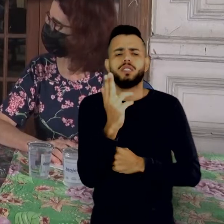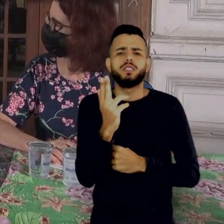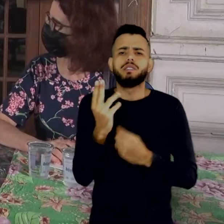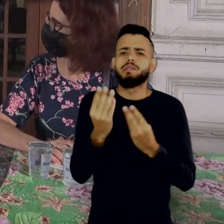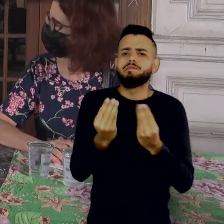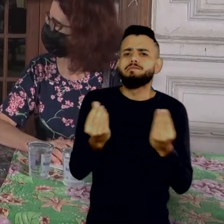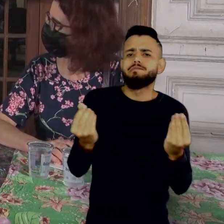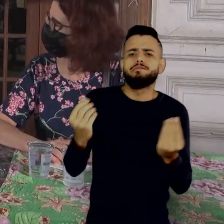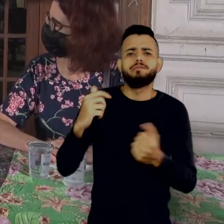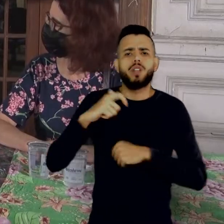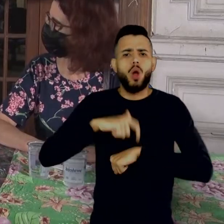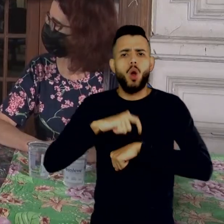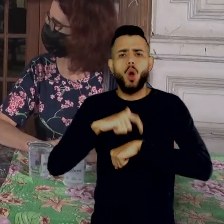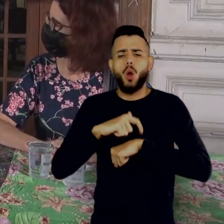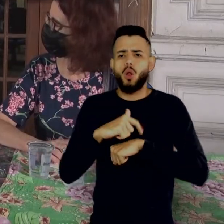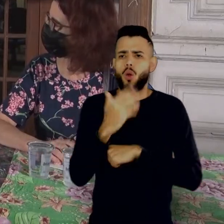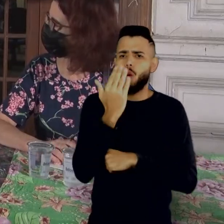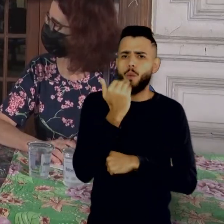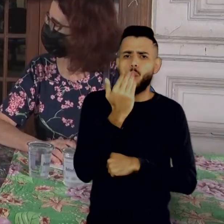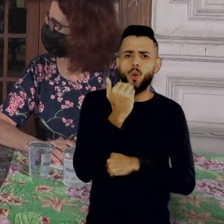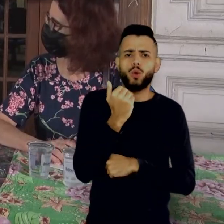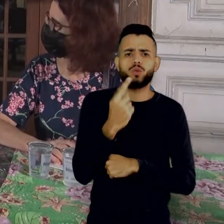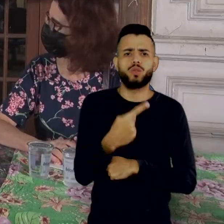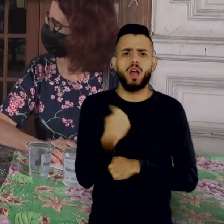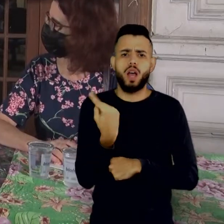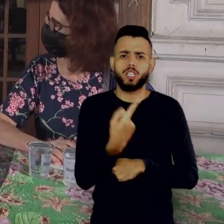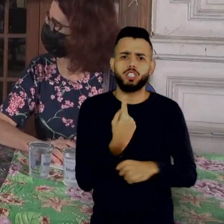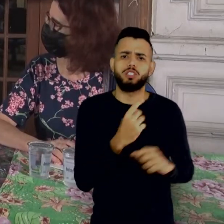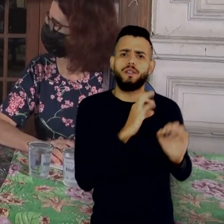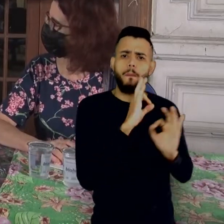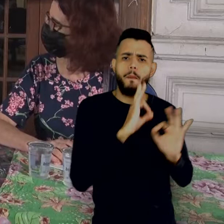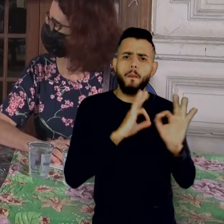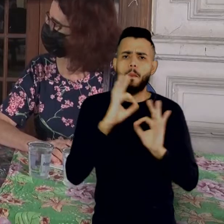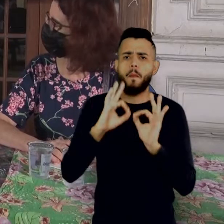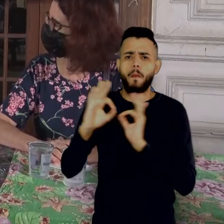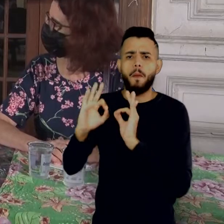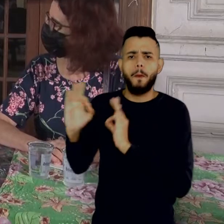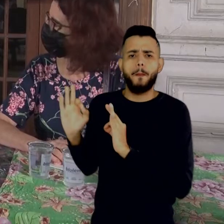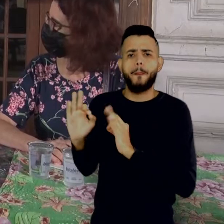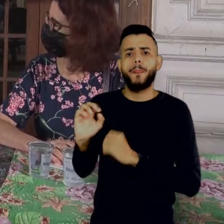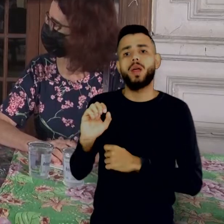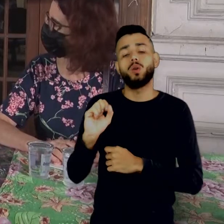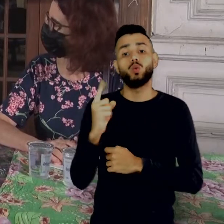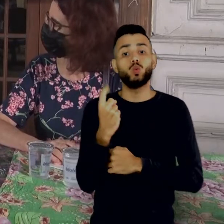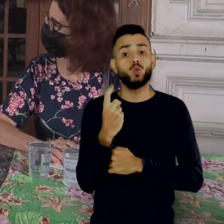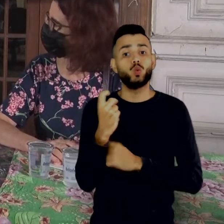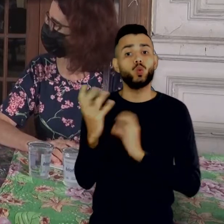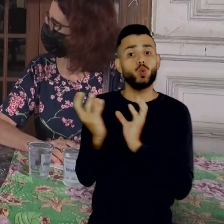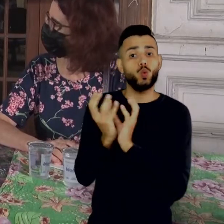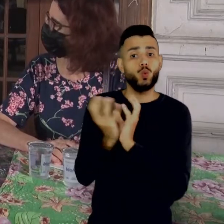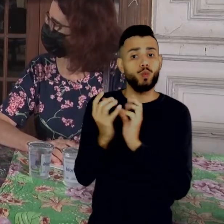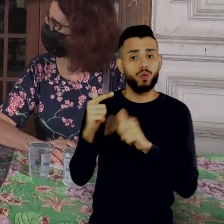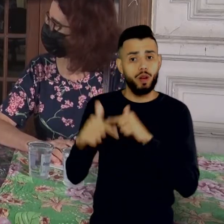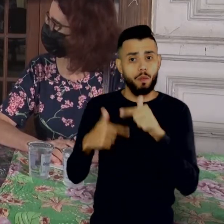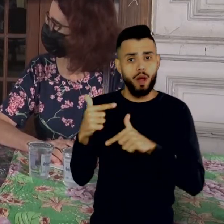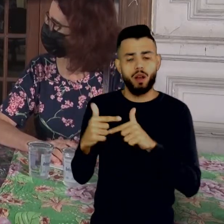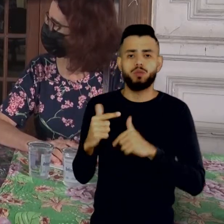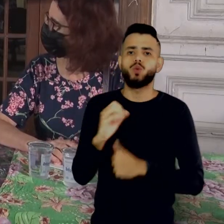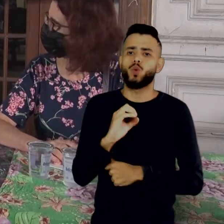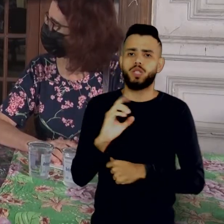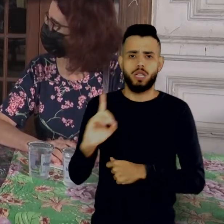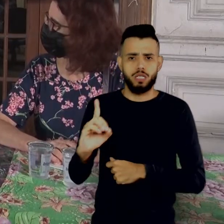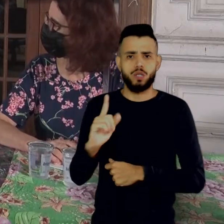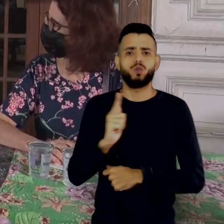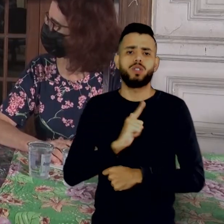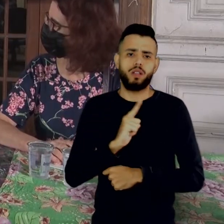almoço, e a gente estava lá se auto-organizando, e foi o único GT que teve uma coordenação. E, para